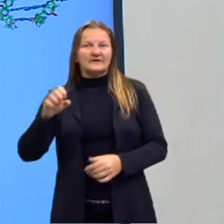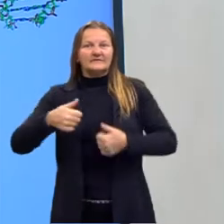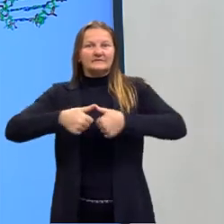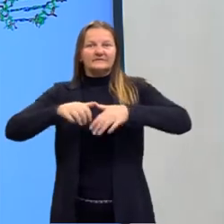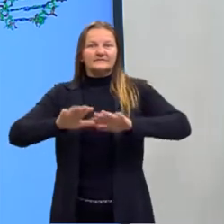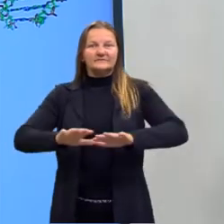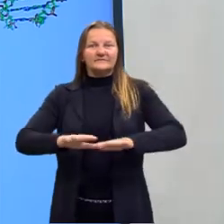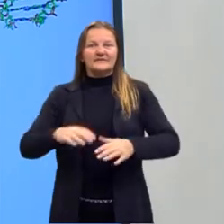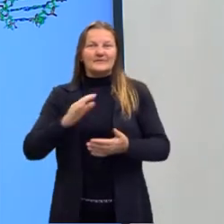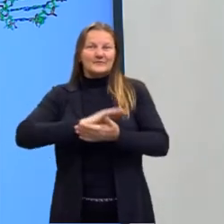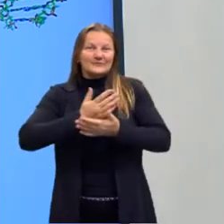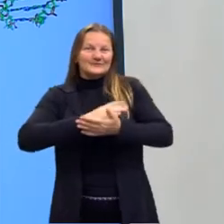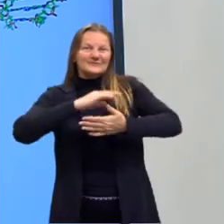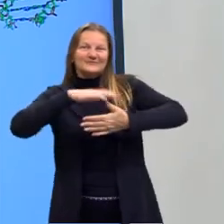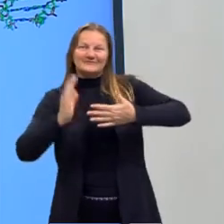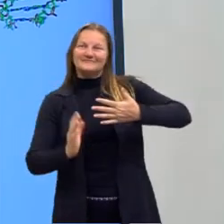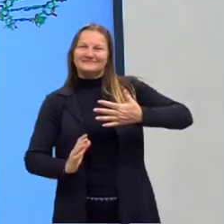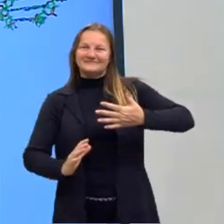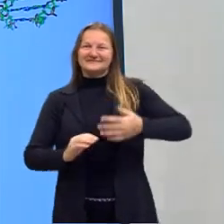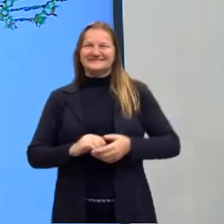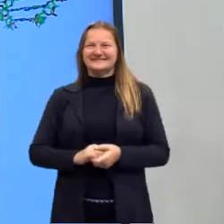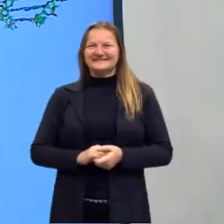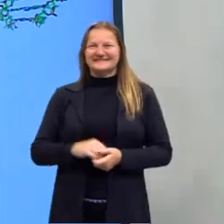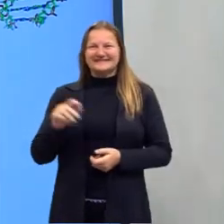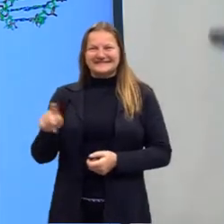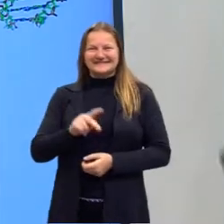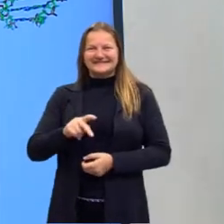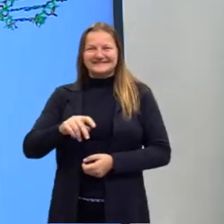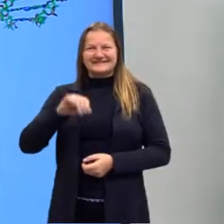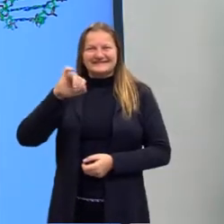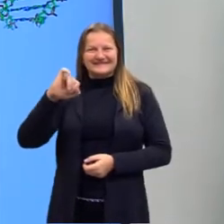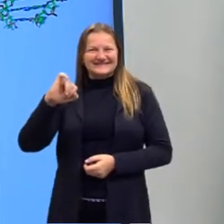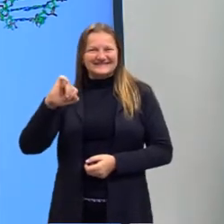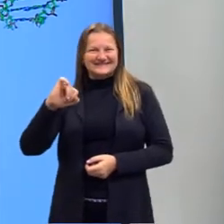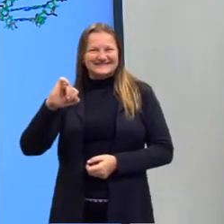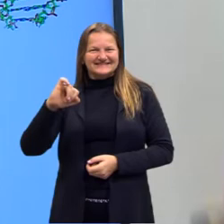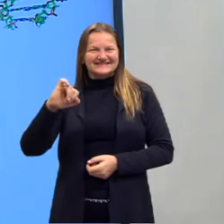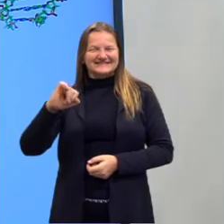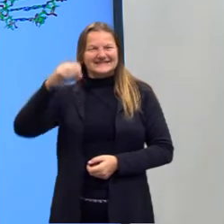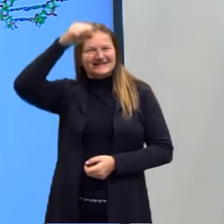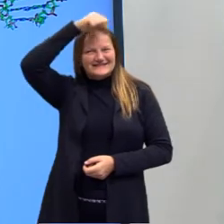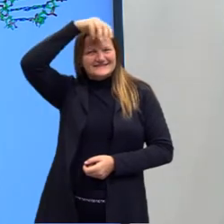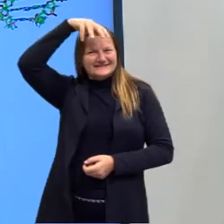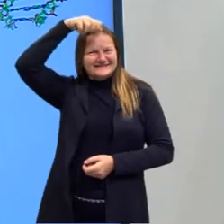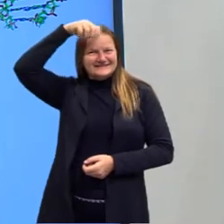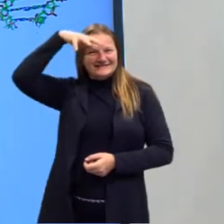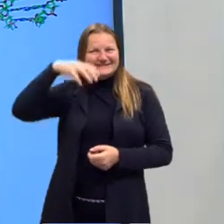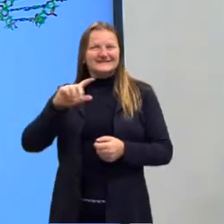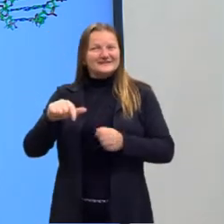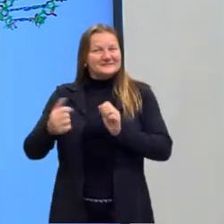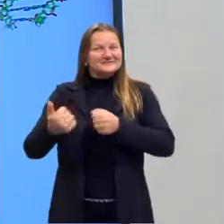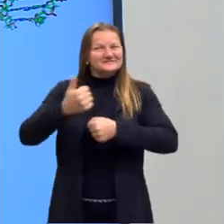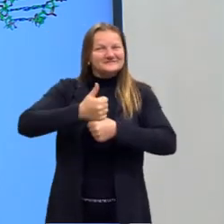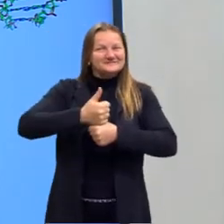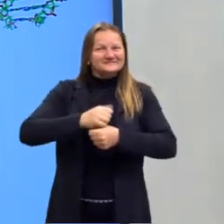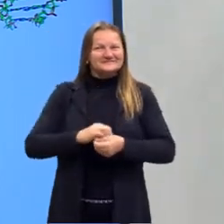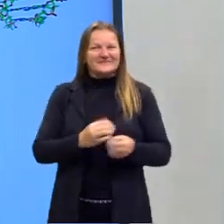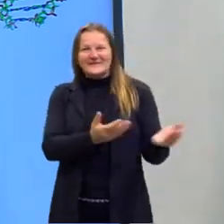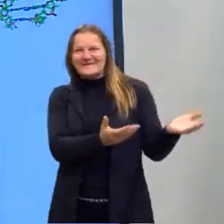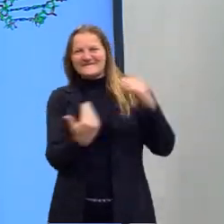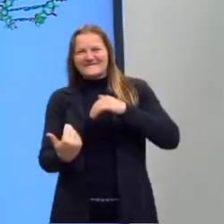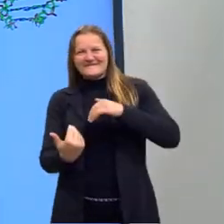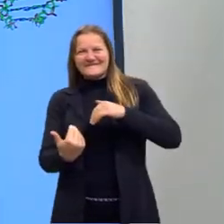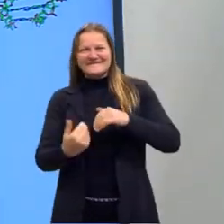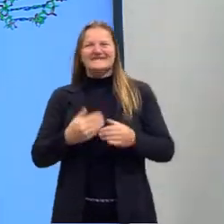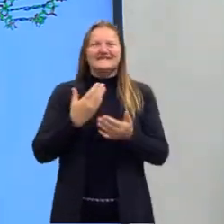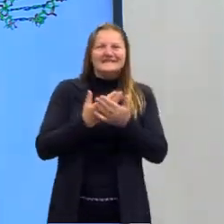as nossas intérpretes de libras as professoras Lucinéia e Susana Então se embora para aula de hoje